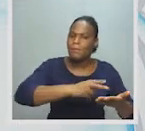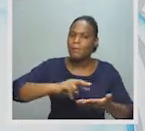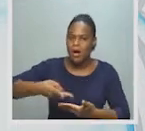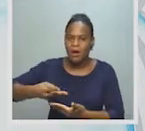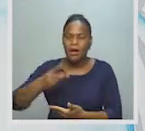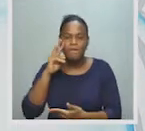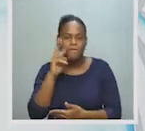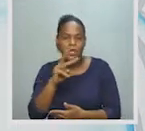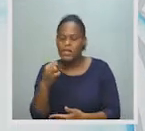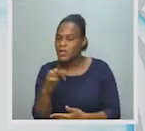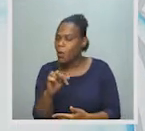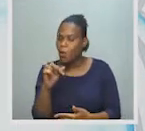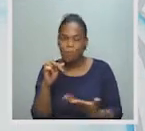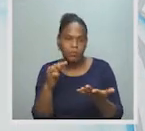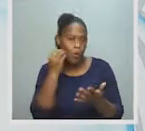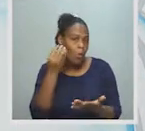visto não como